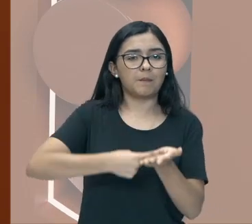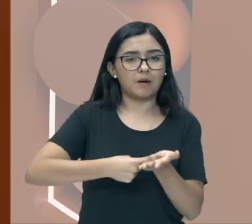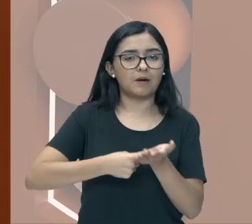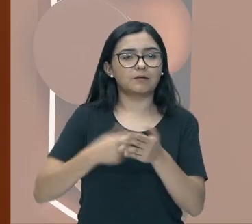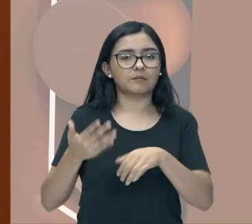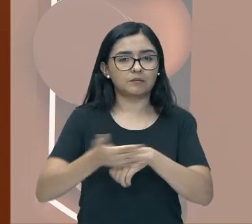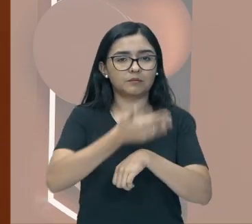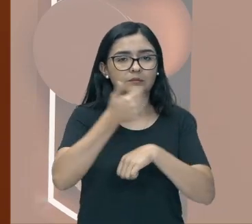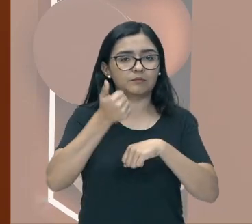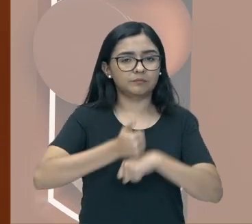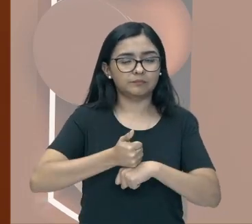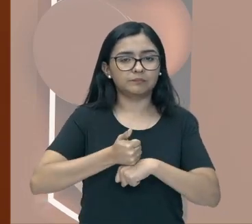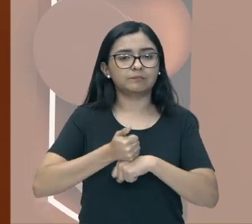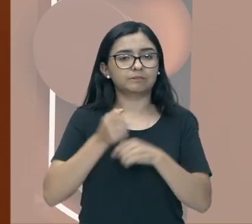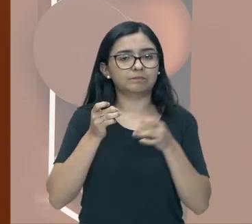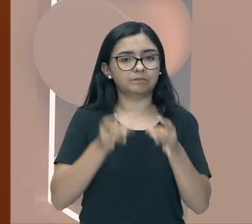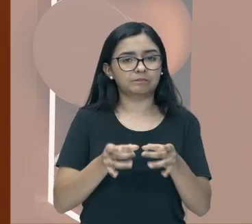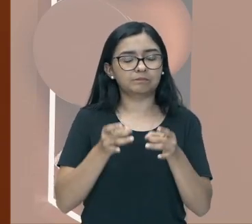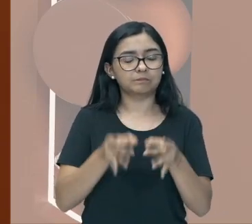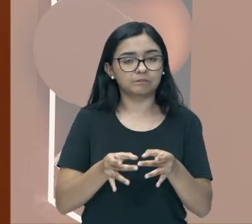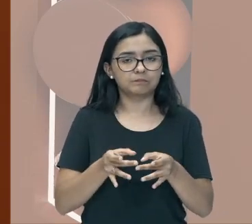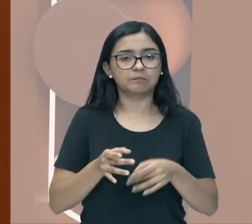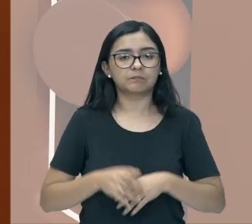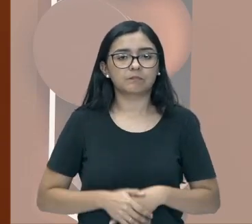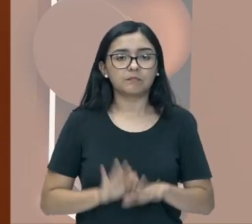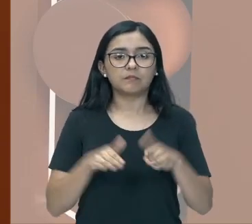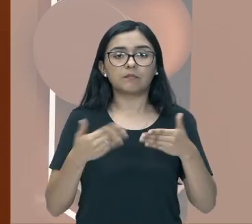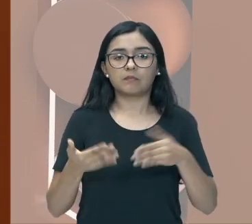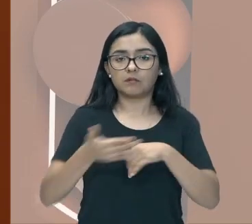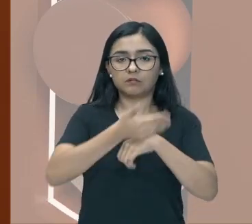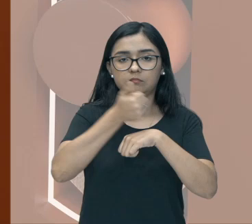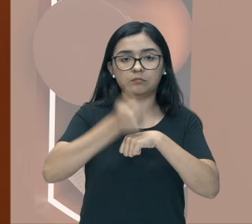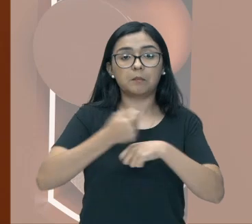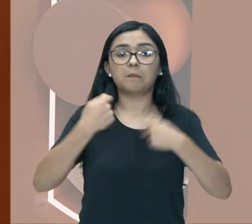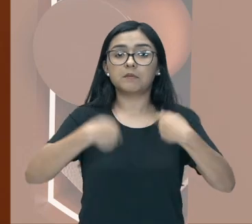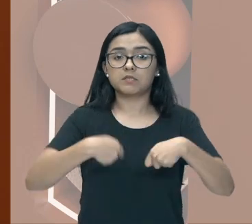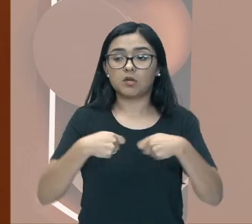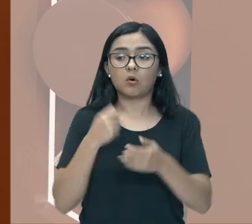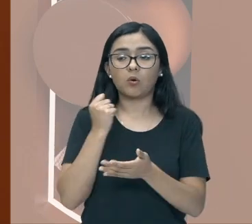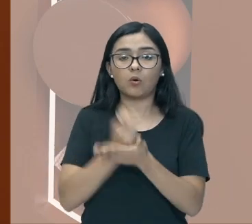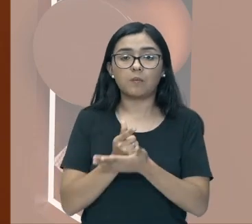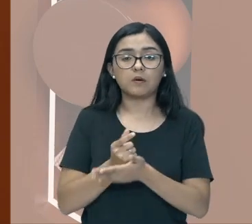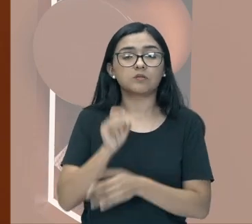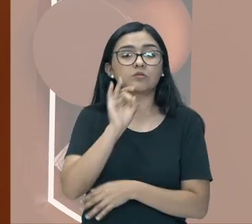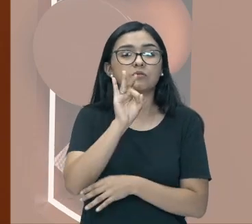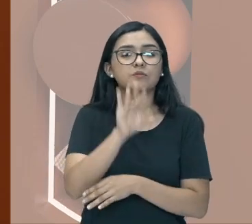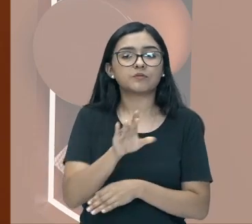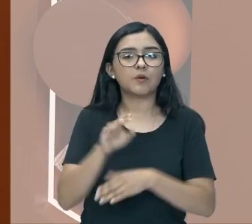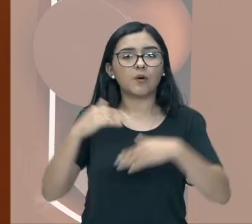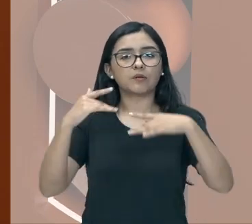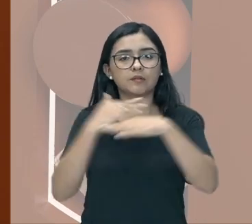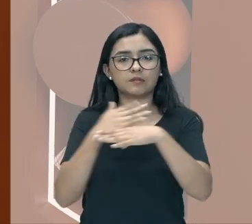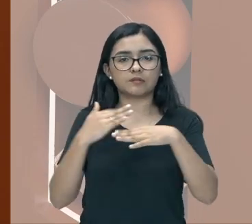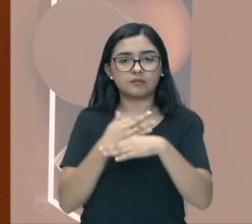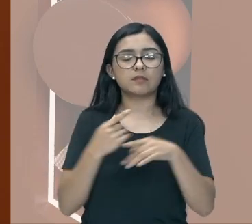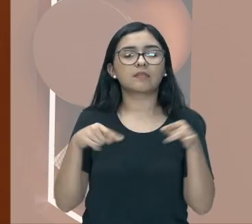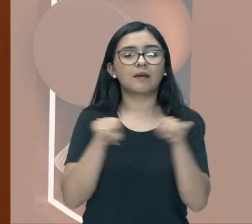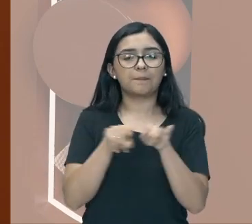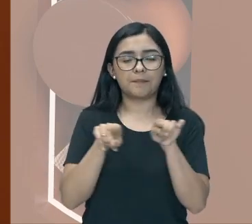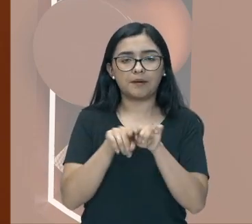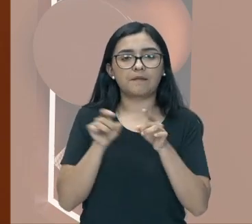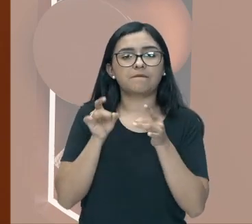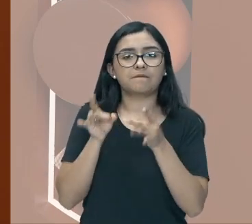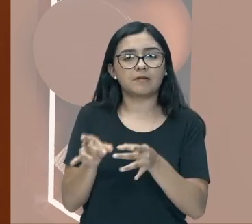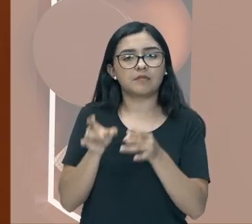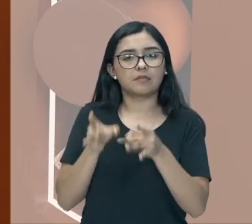o mercantilismo. Os colonos tinham que comprar apenas da metrópole, vender para a metrópole e comprar da metrópole.